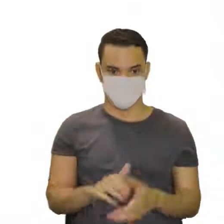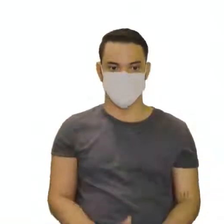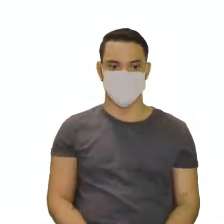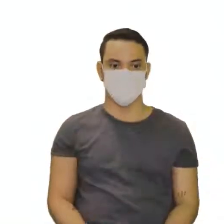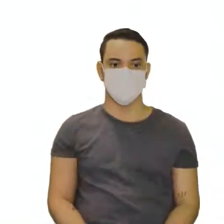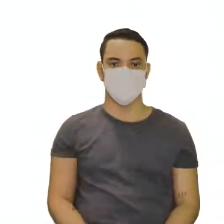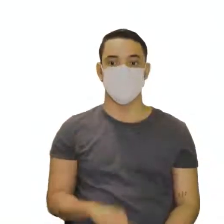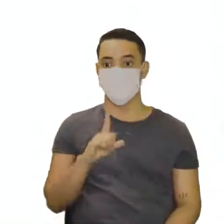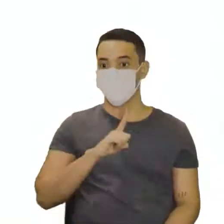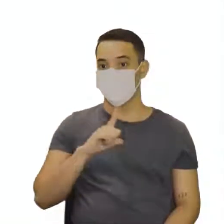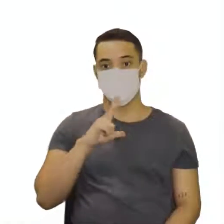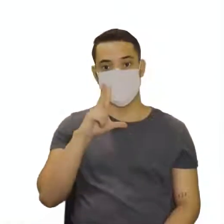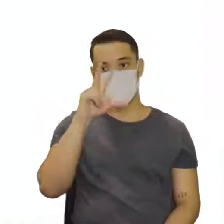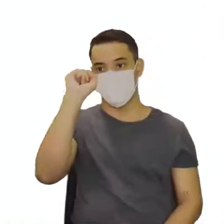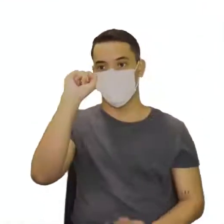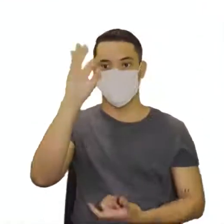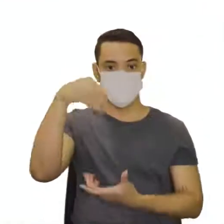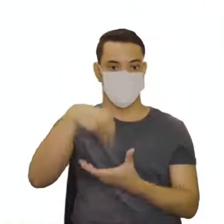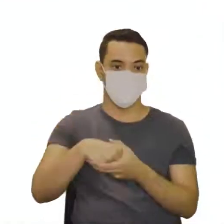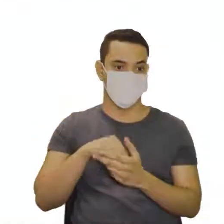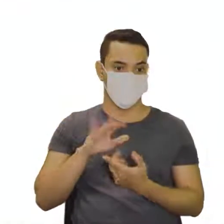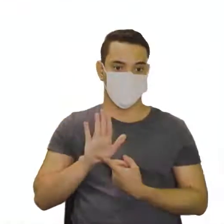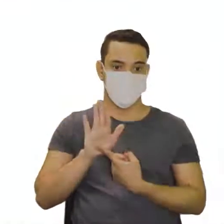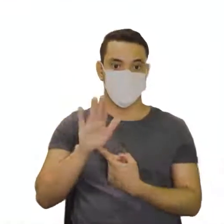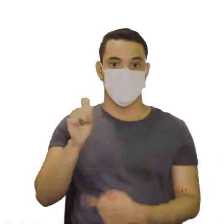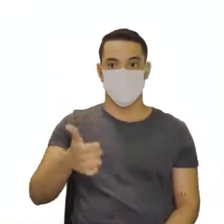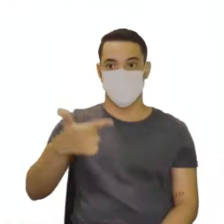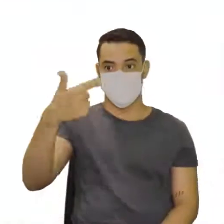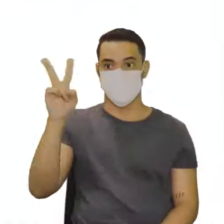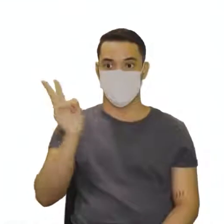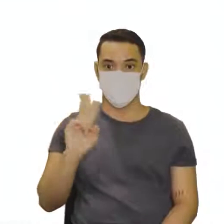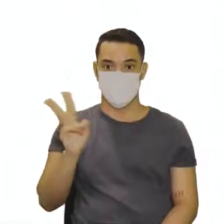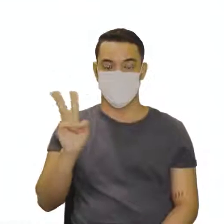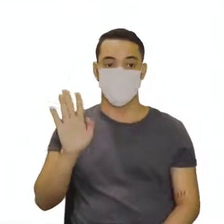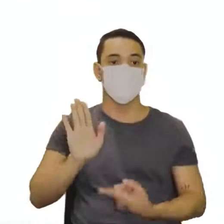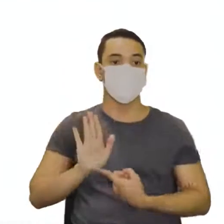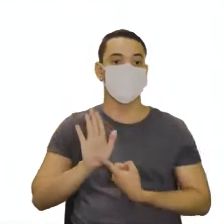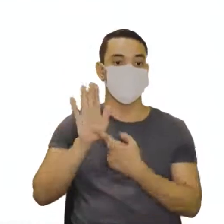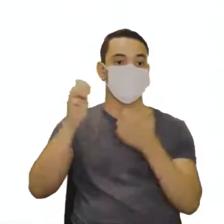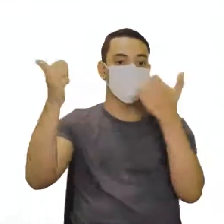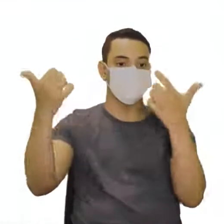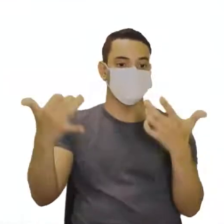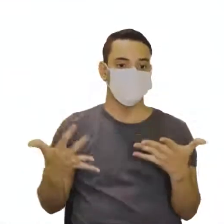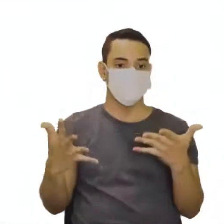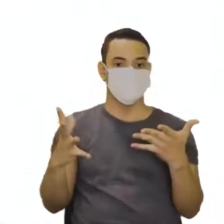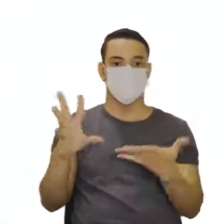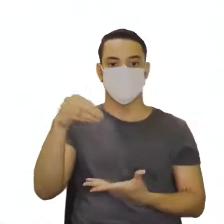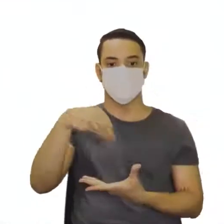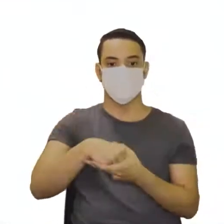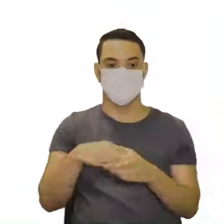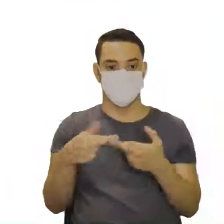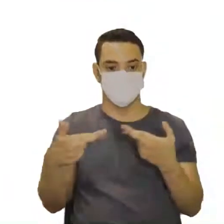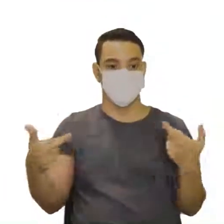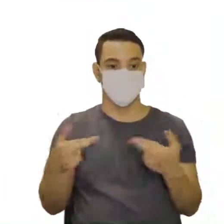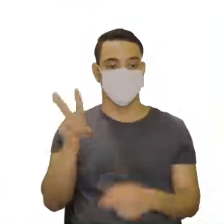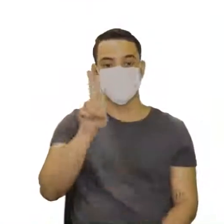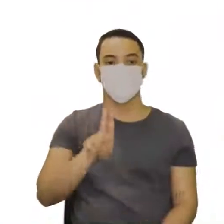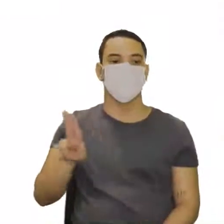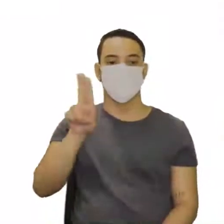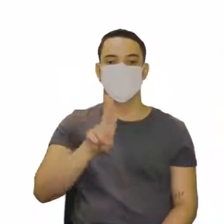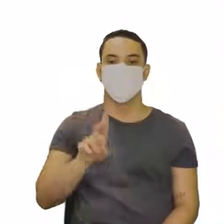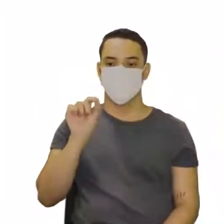tá ali a força contra-eletromotriz, 12 volts. Para determinarmos a resistência interna do receptor, nós